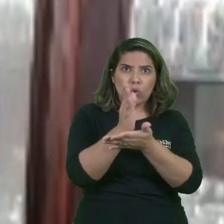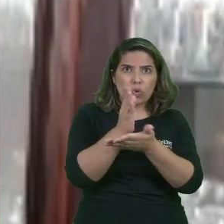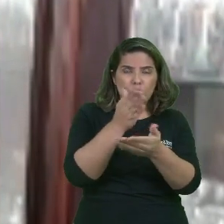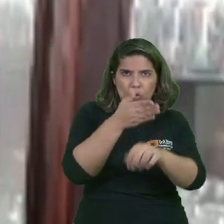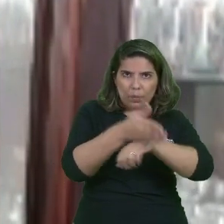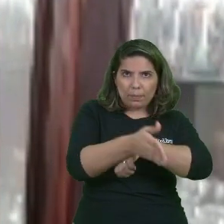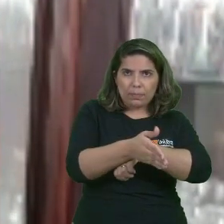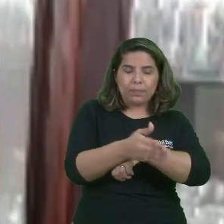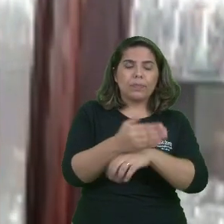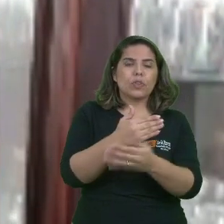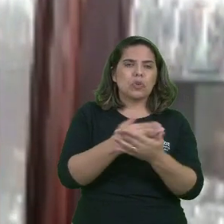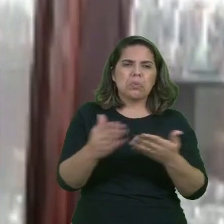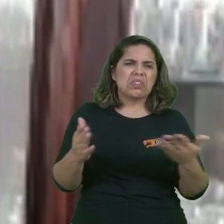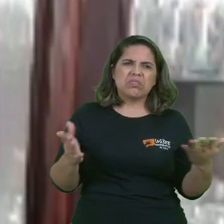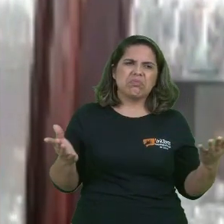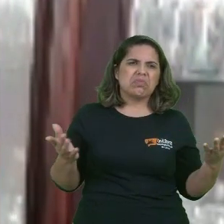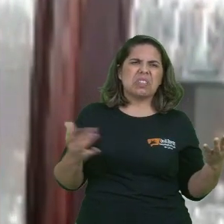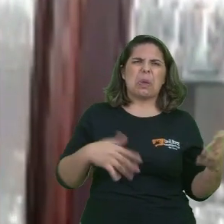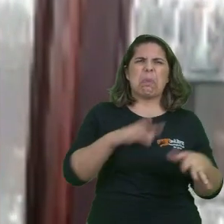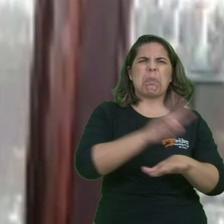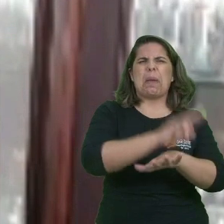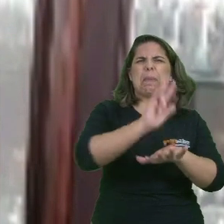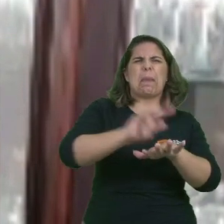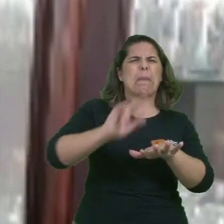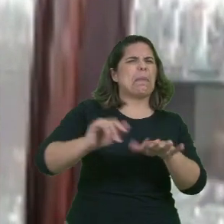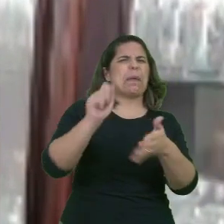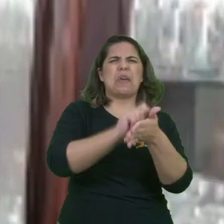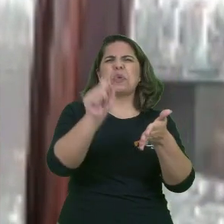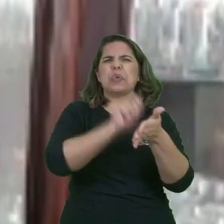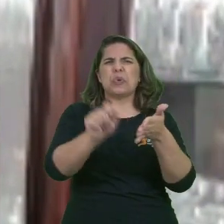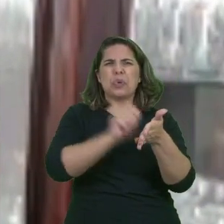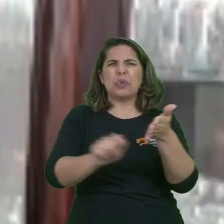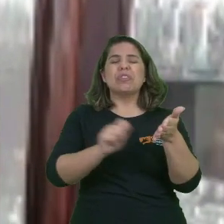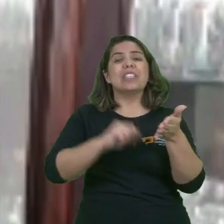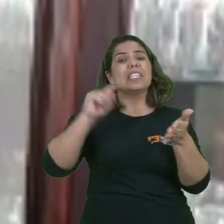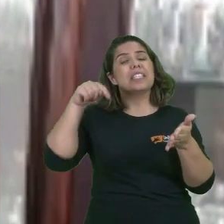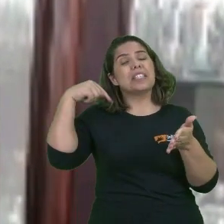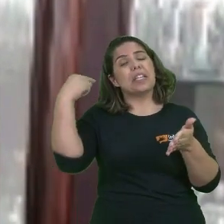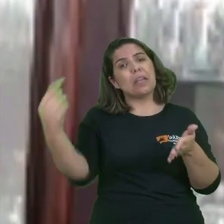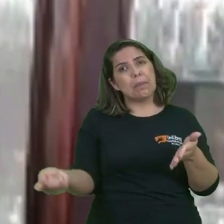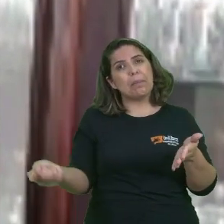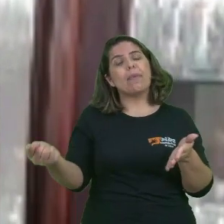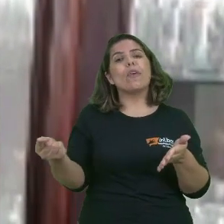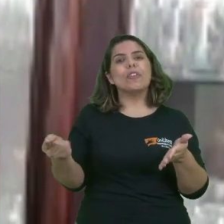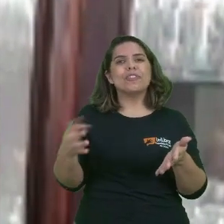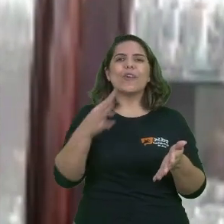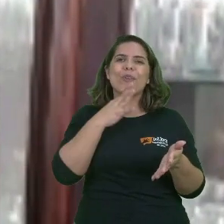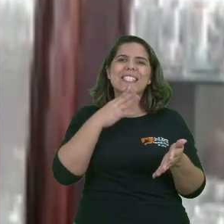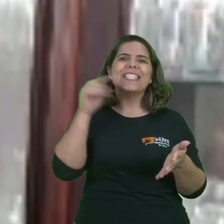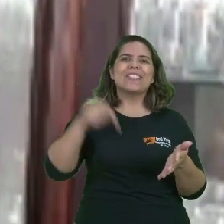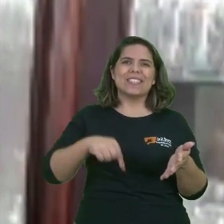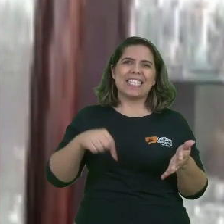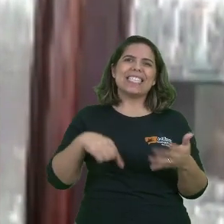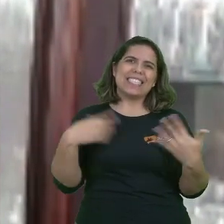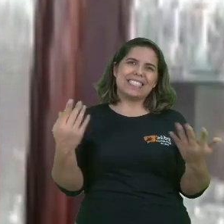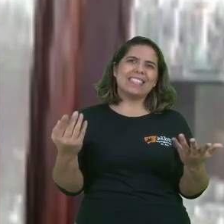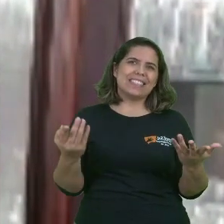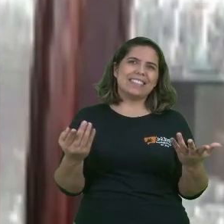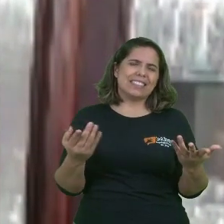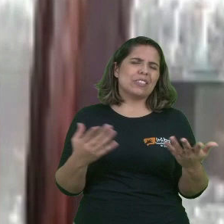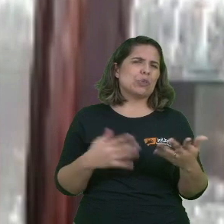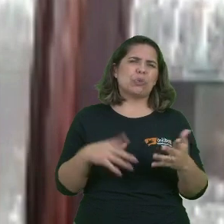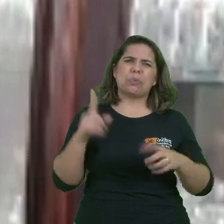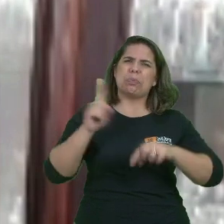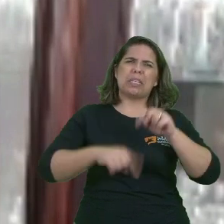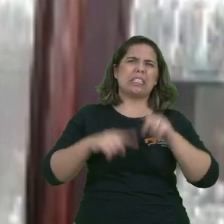sim sim a polícia que depois se tornaram muito conhecido aqui no Google